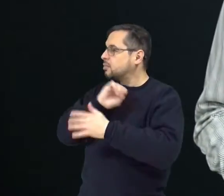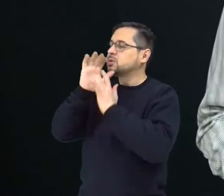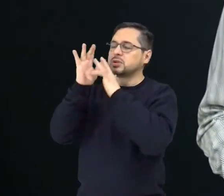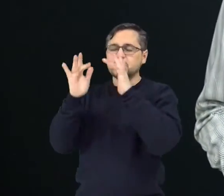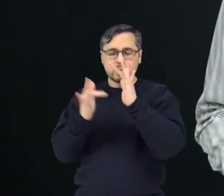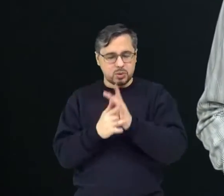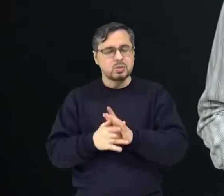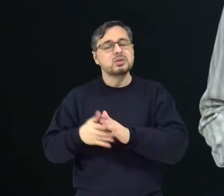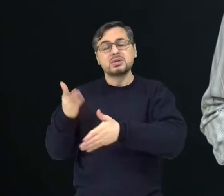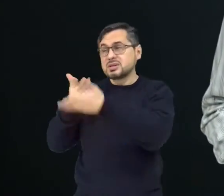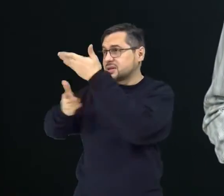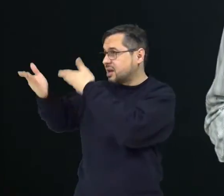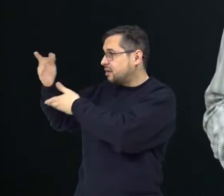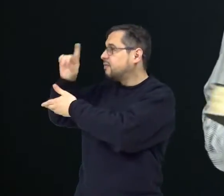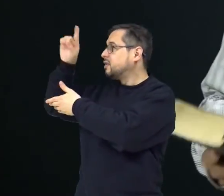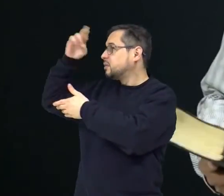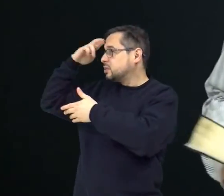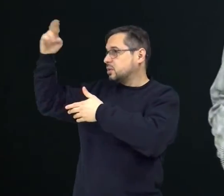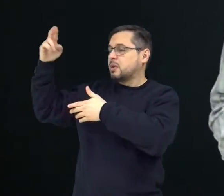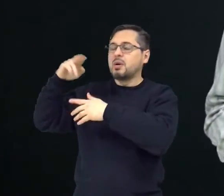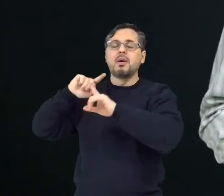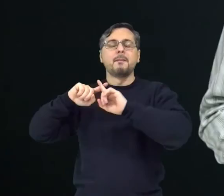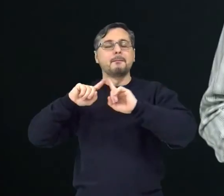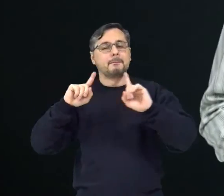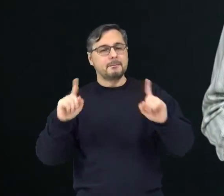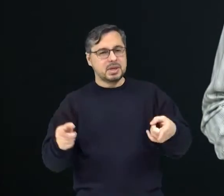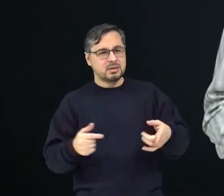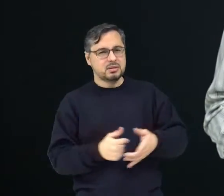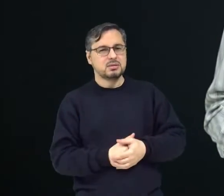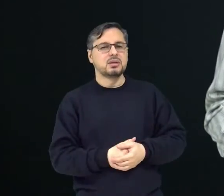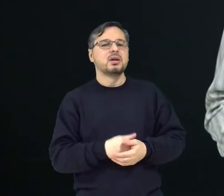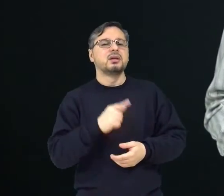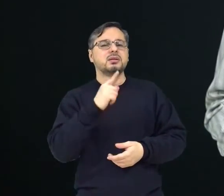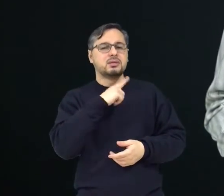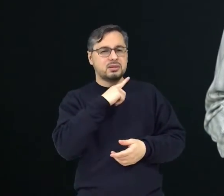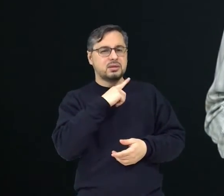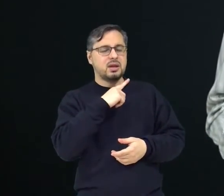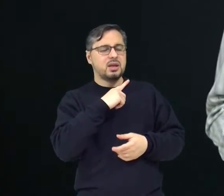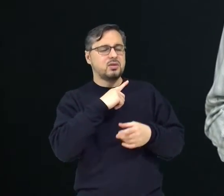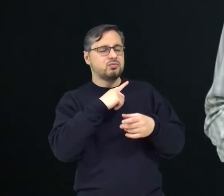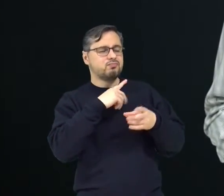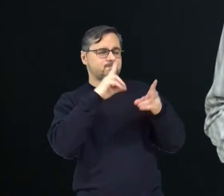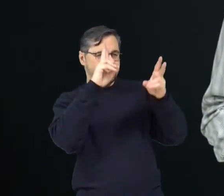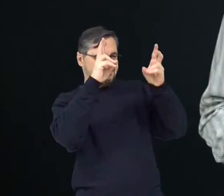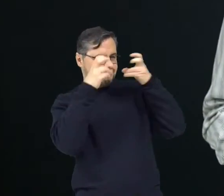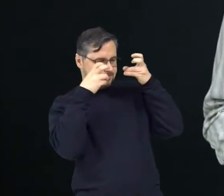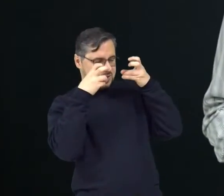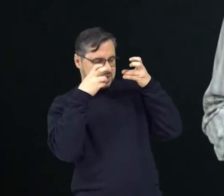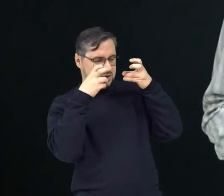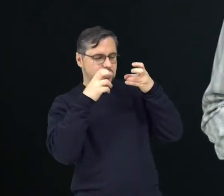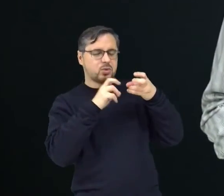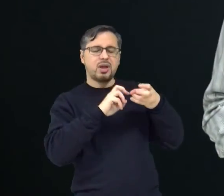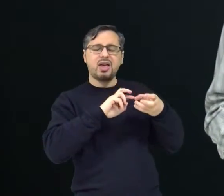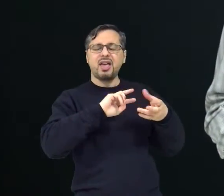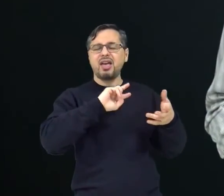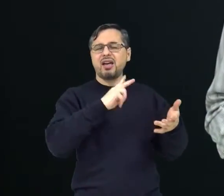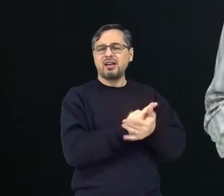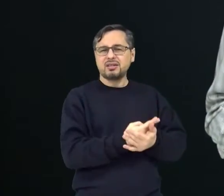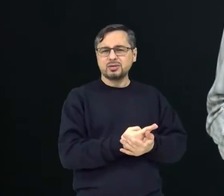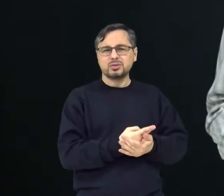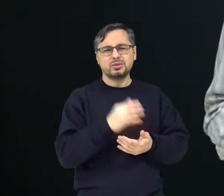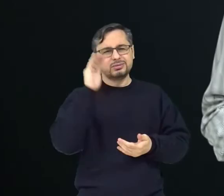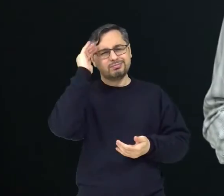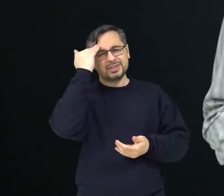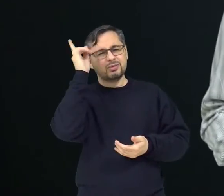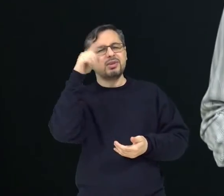Jesus, que servem ao Senhor, mas que infelizmente tem uma percepção, uma interpretação equivocada do que é ser